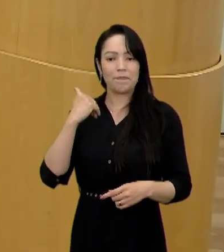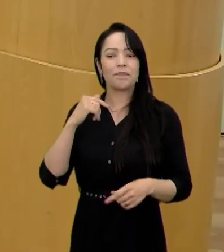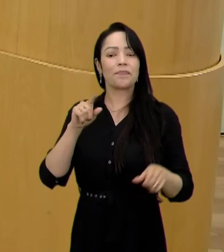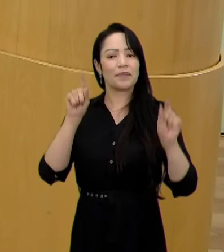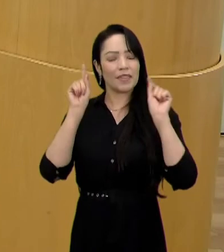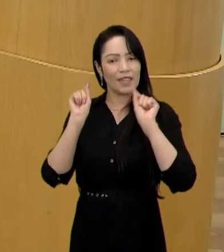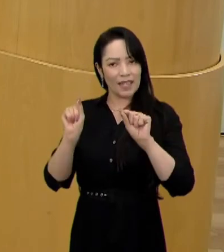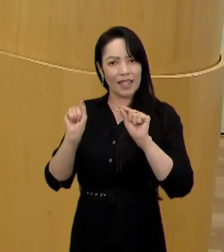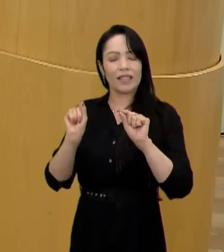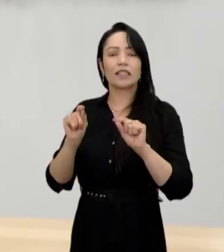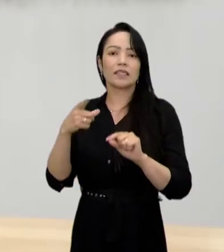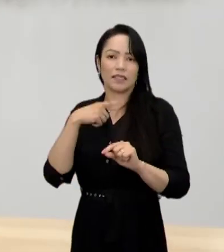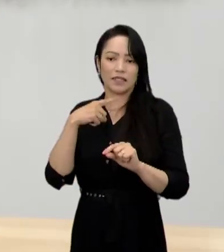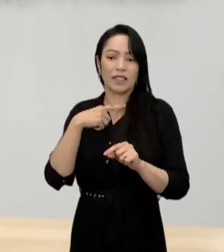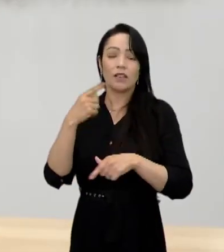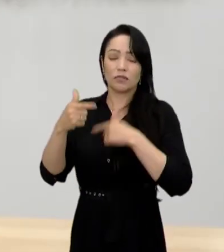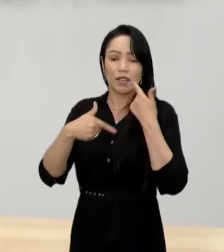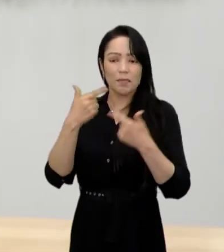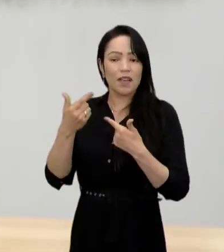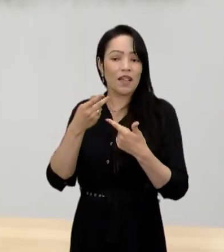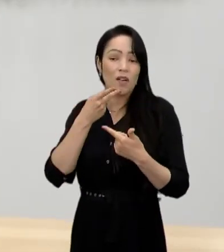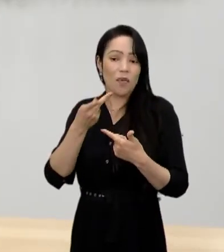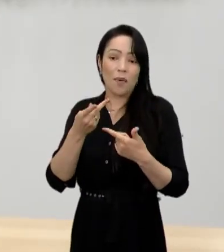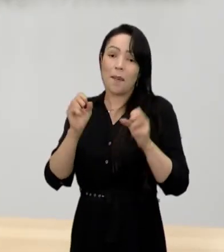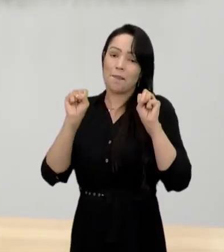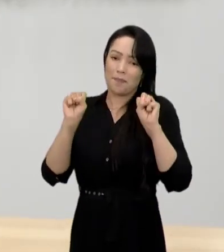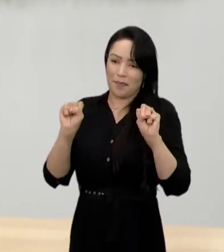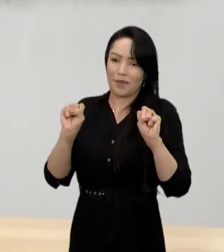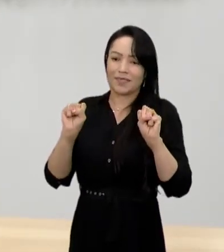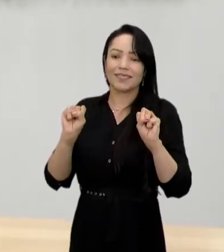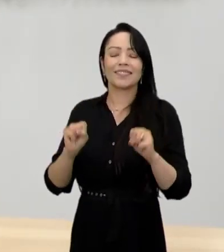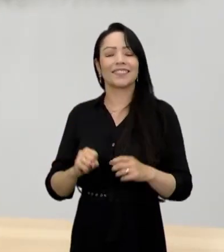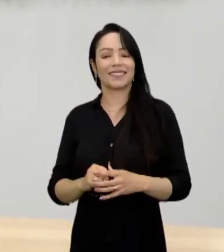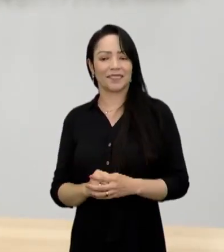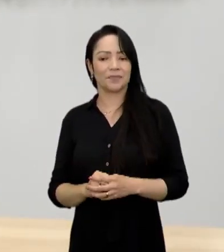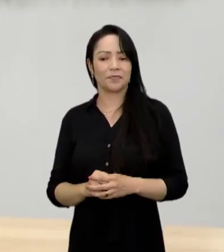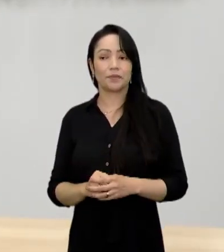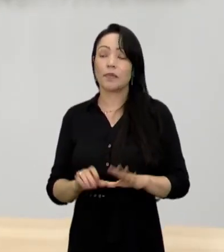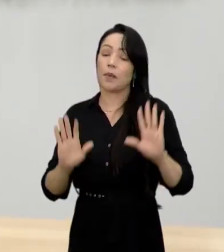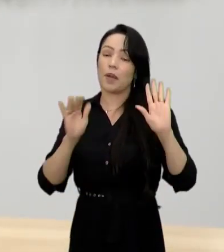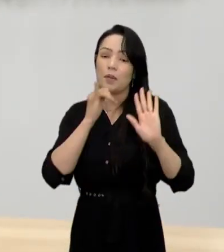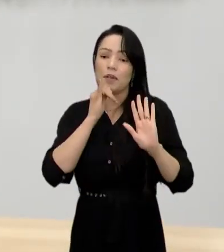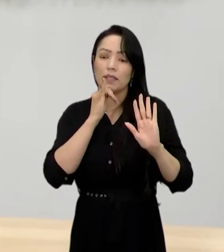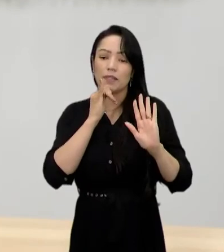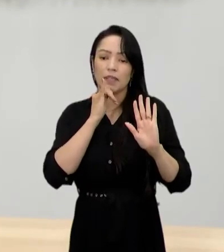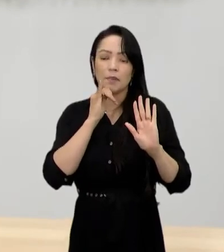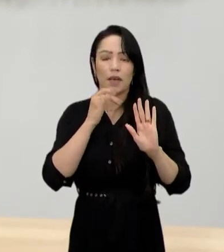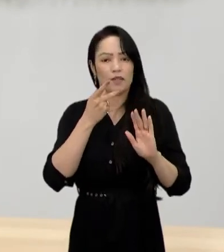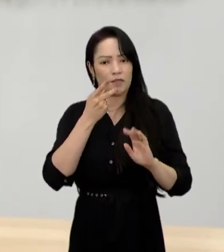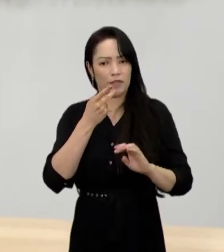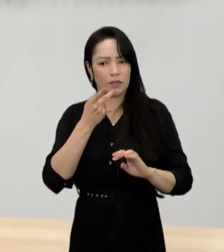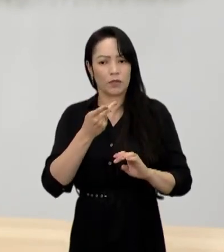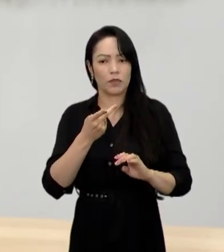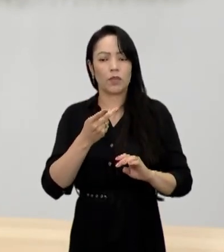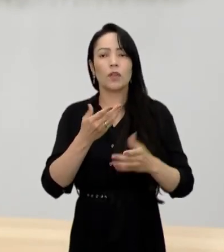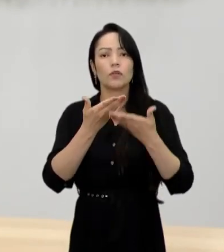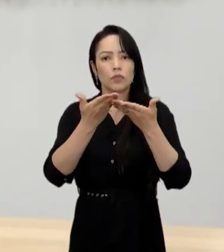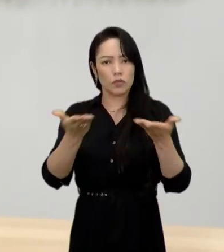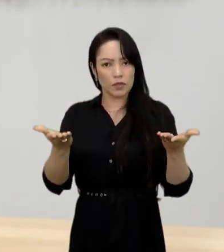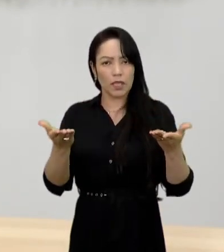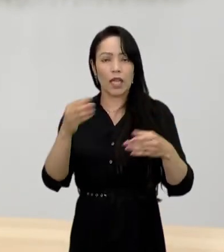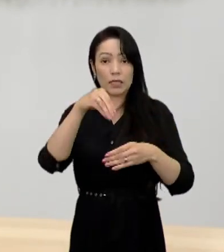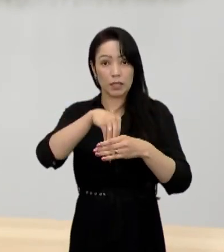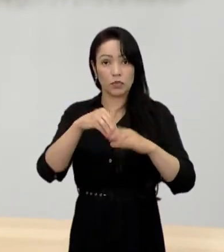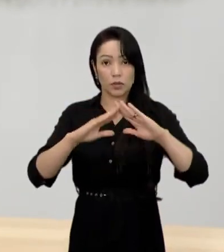está fazendo da forma como ela pode fazer. Sim. Né? Agora, por exemplo, a Helene falou desde o começo, vocês que estão dentro